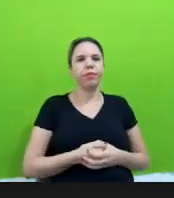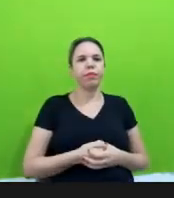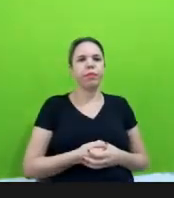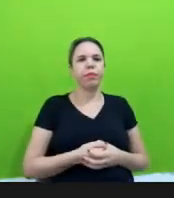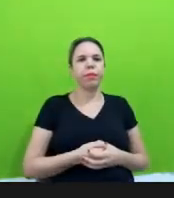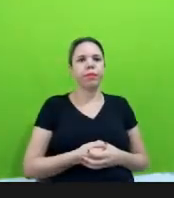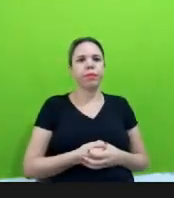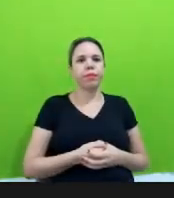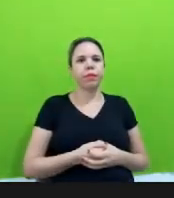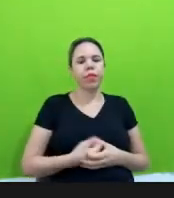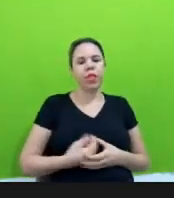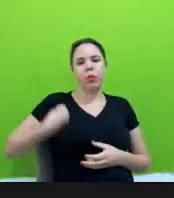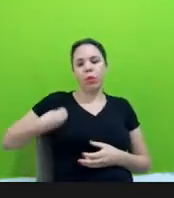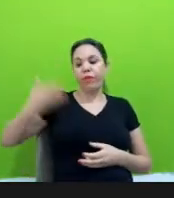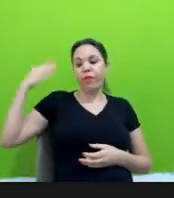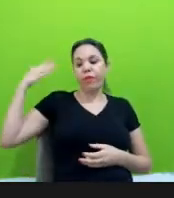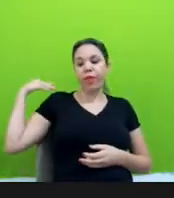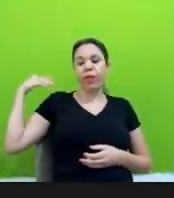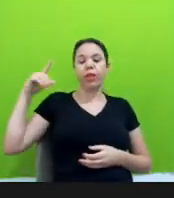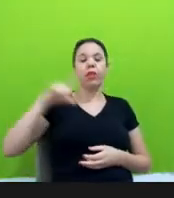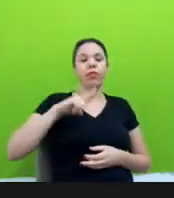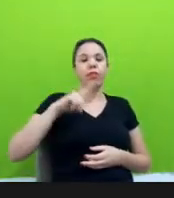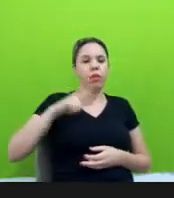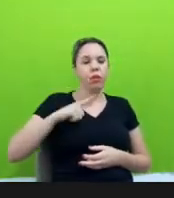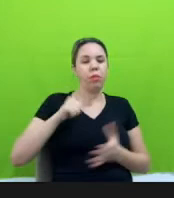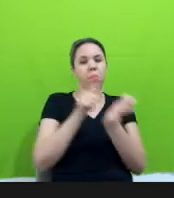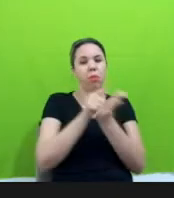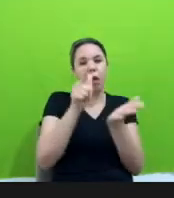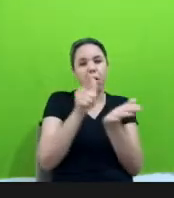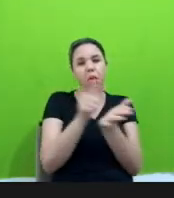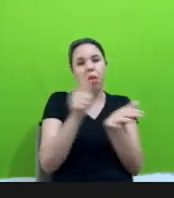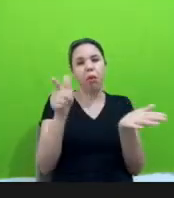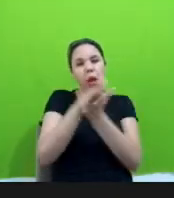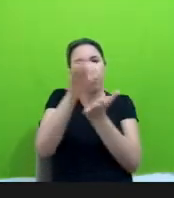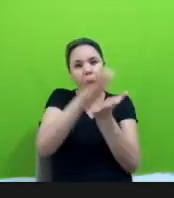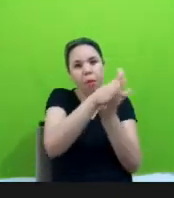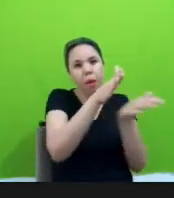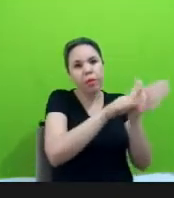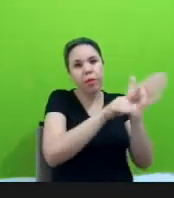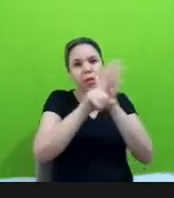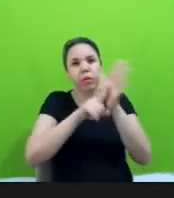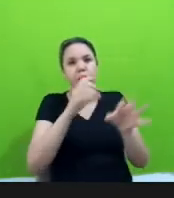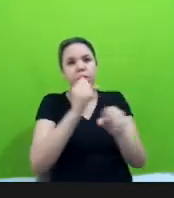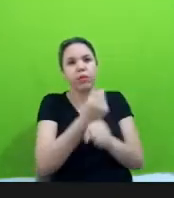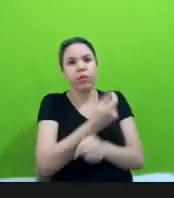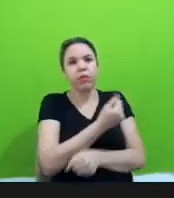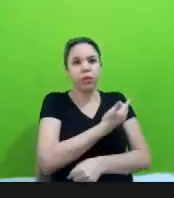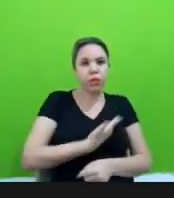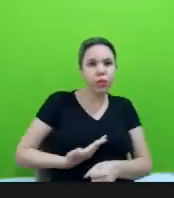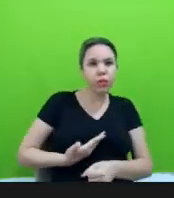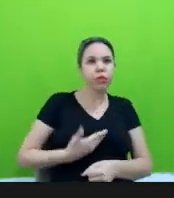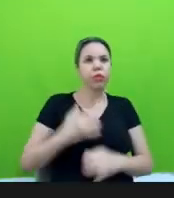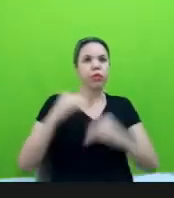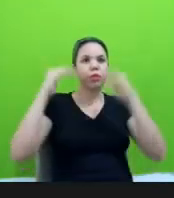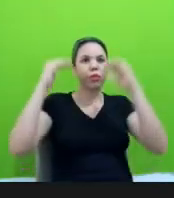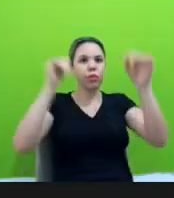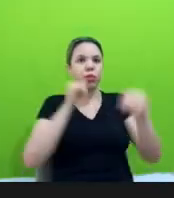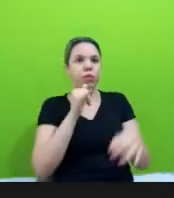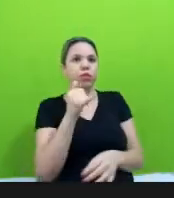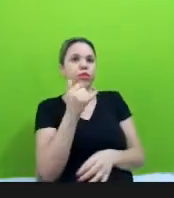minha vida era isso, eu tinha que fazer muita matéria sobre dados na área de segurança pública e sempre tentei, naquela altura, conseguir outros